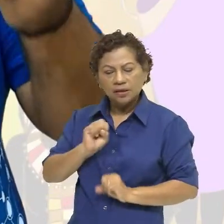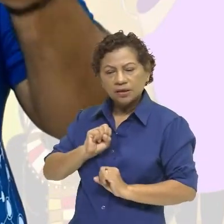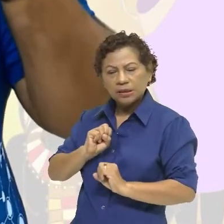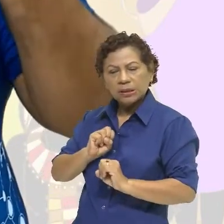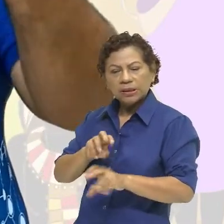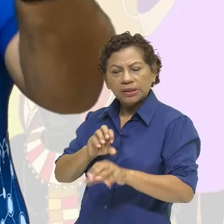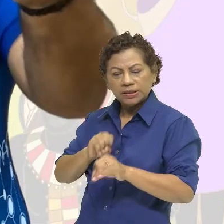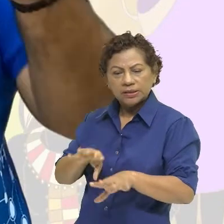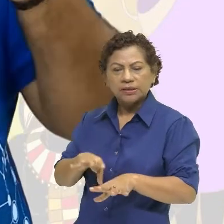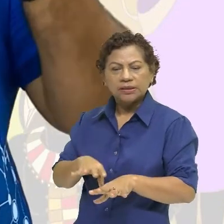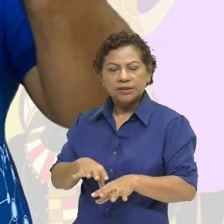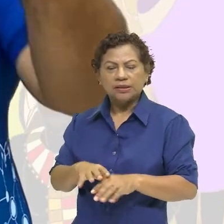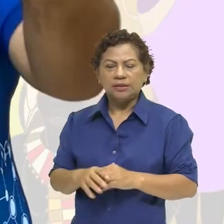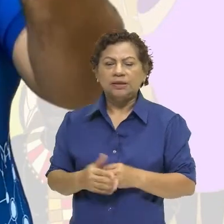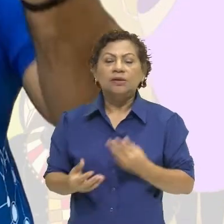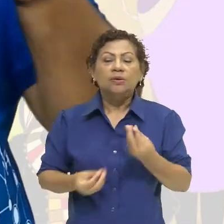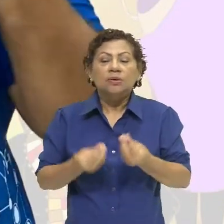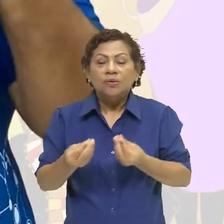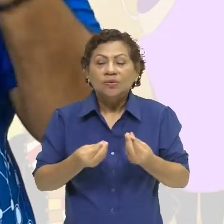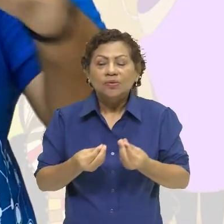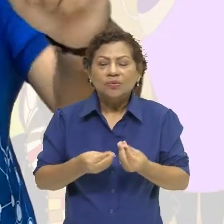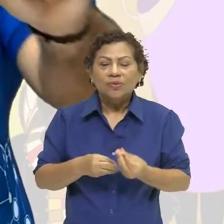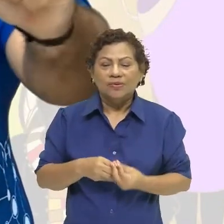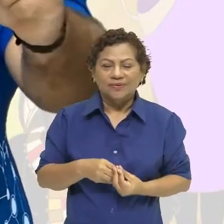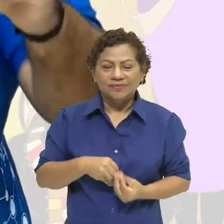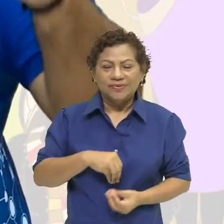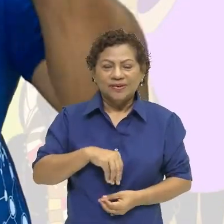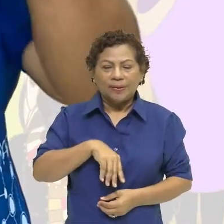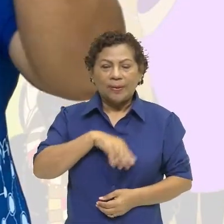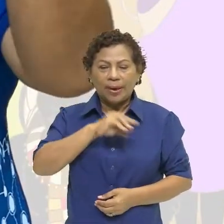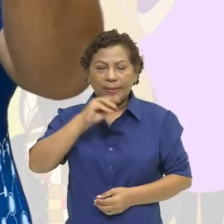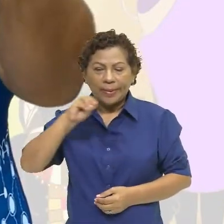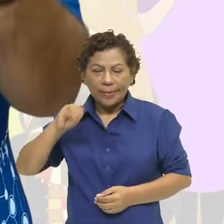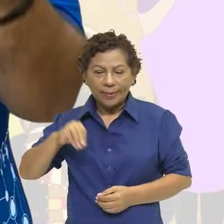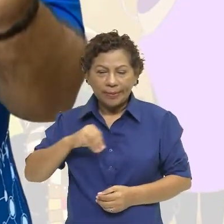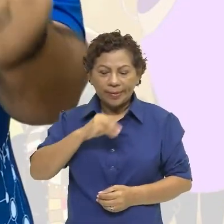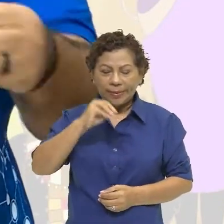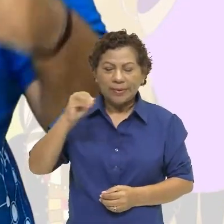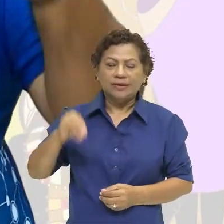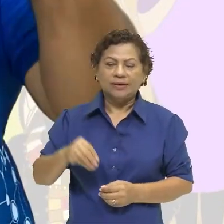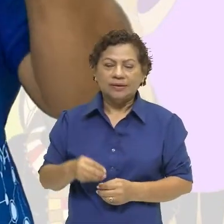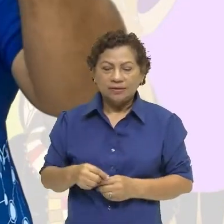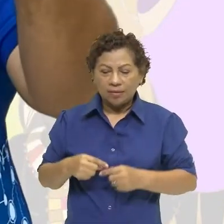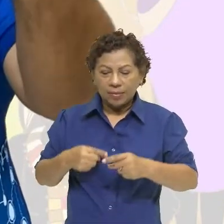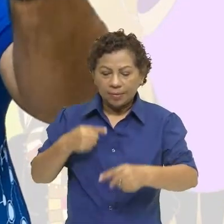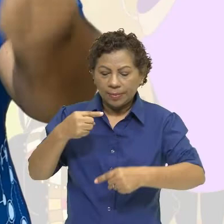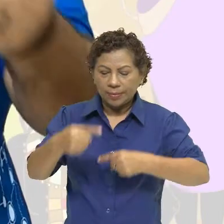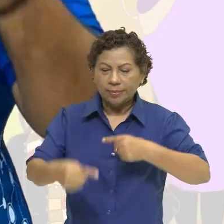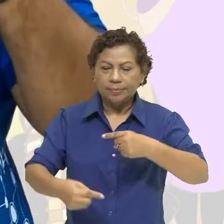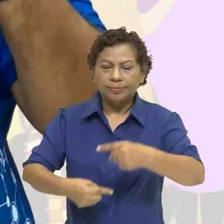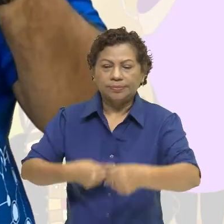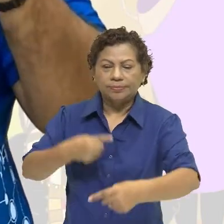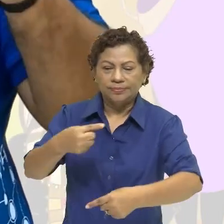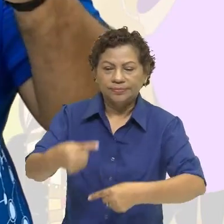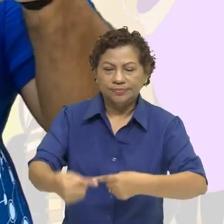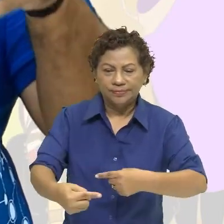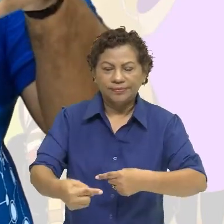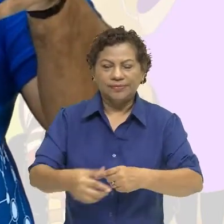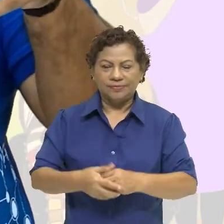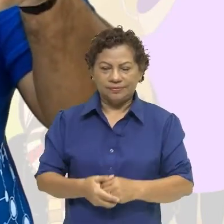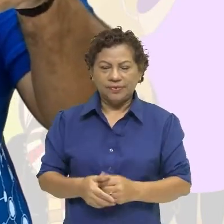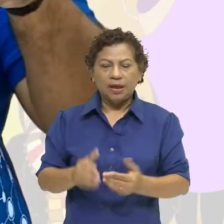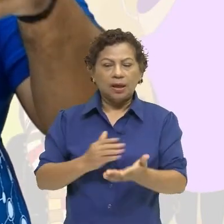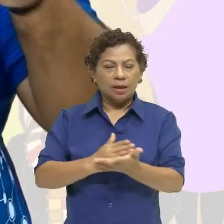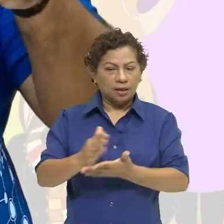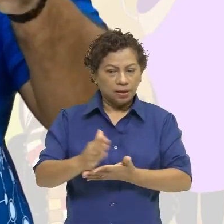são realizados oralmente, são transmitidos de geração a geração. E alguns